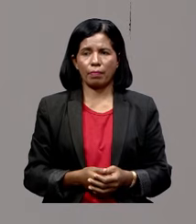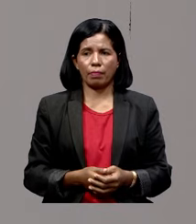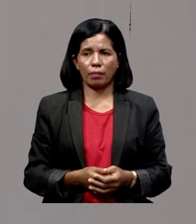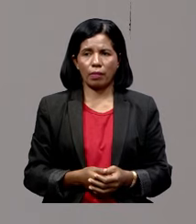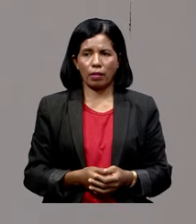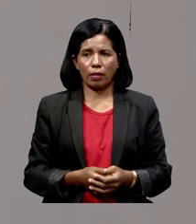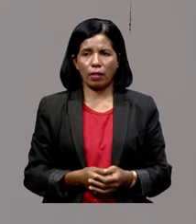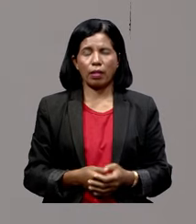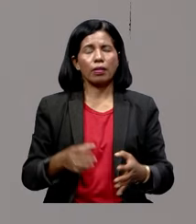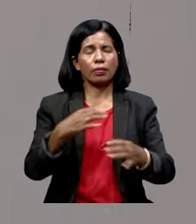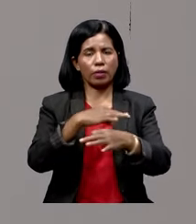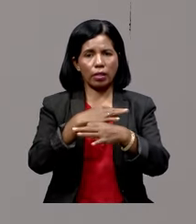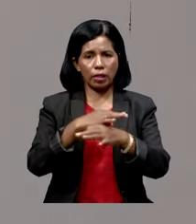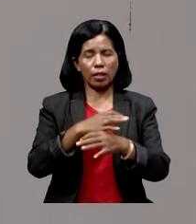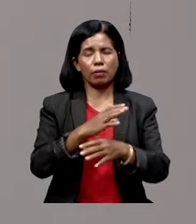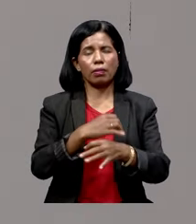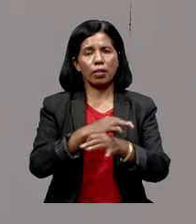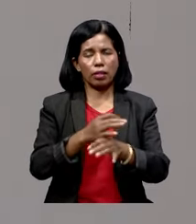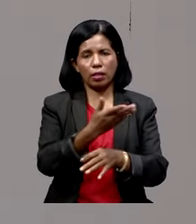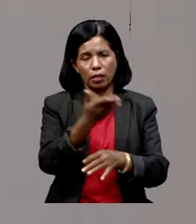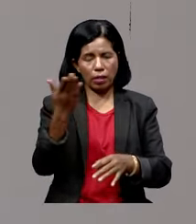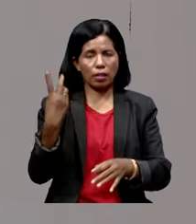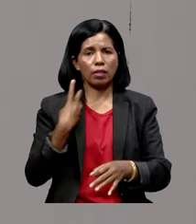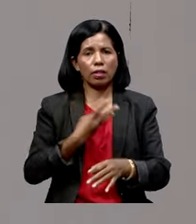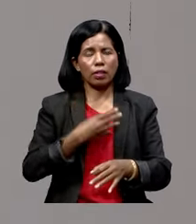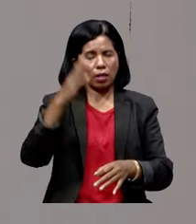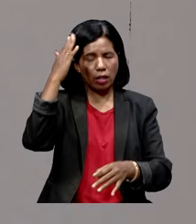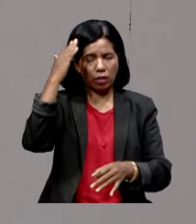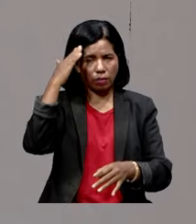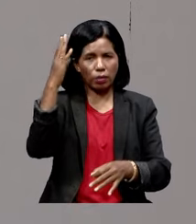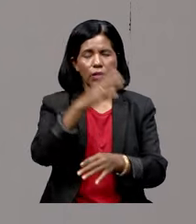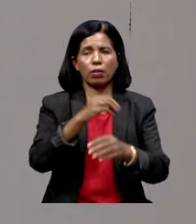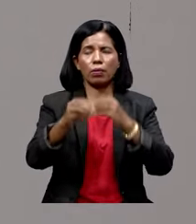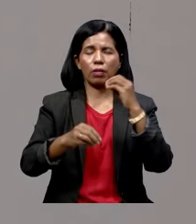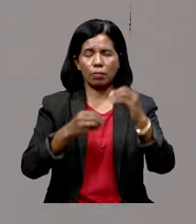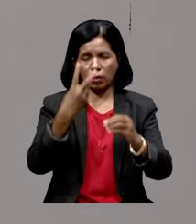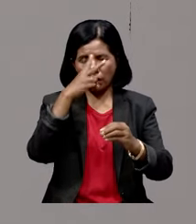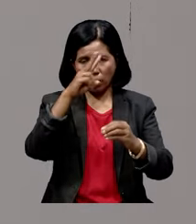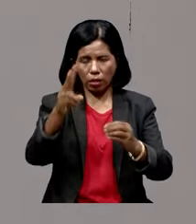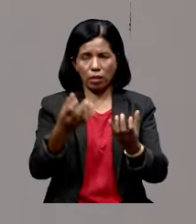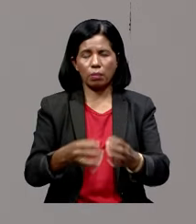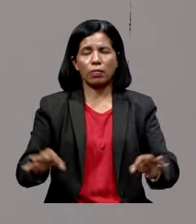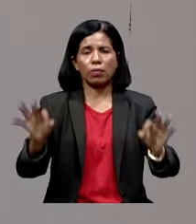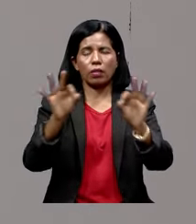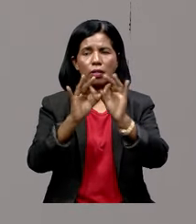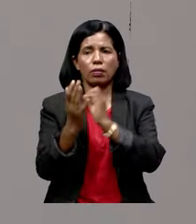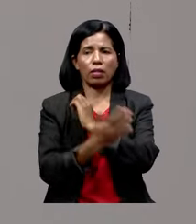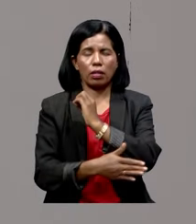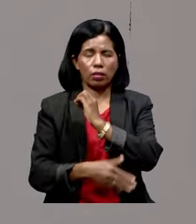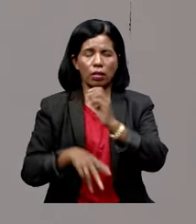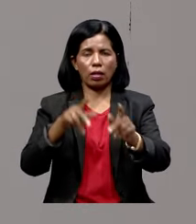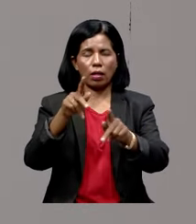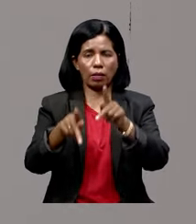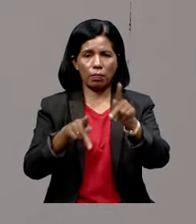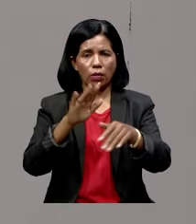A Torri, tua mentalidade, onde a Reba, importância reina no povo, nem no